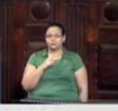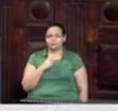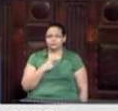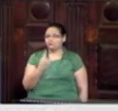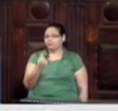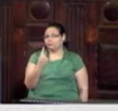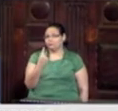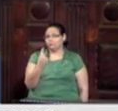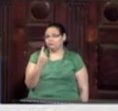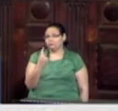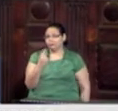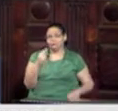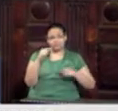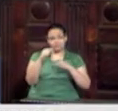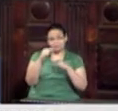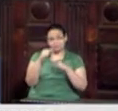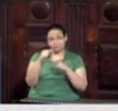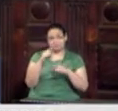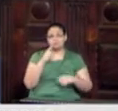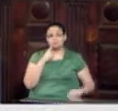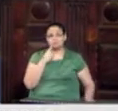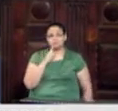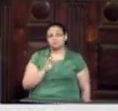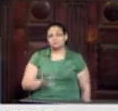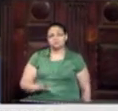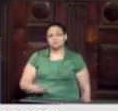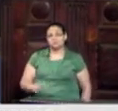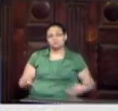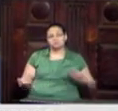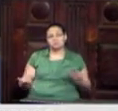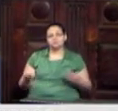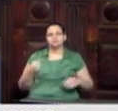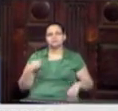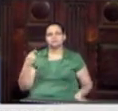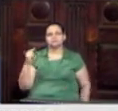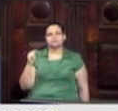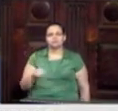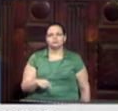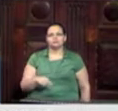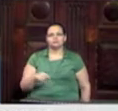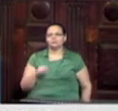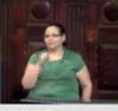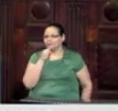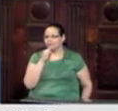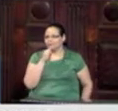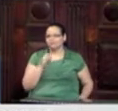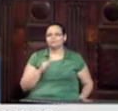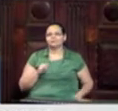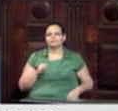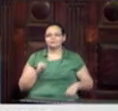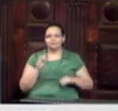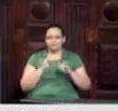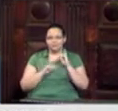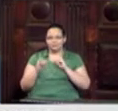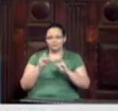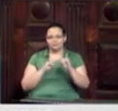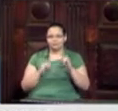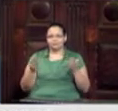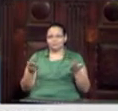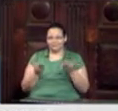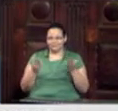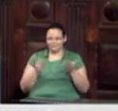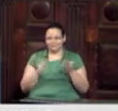menos uma garrafinha. Aí, quando veio esse slogan que recebi hoje, me